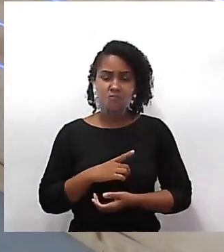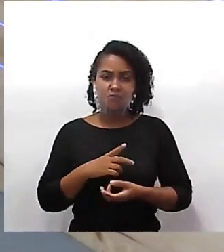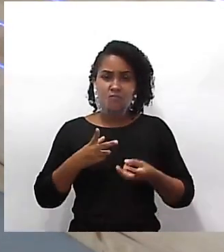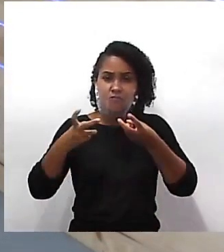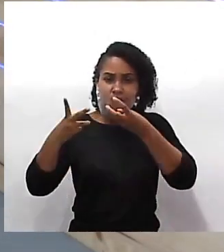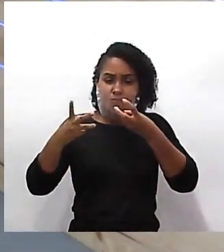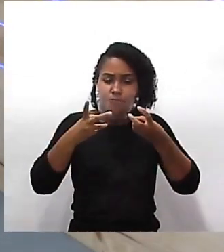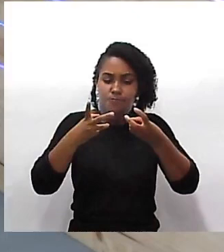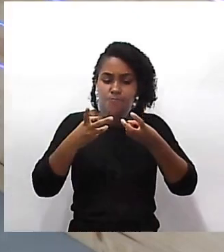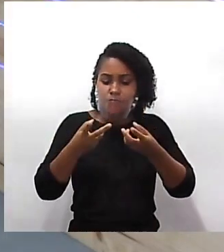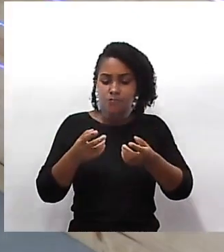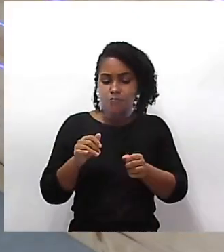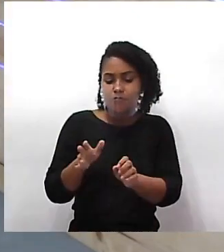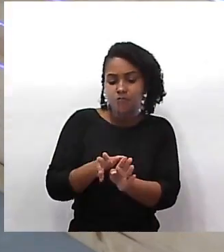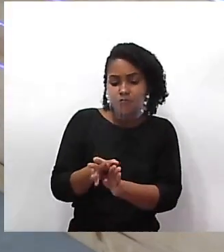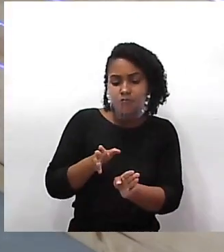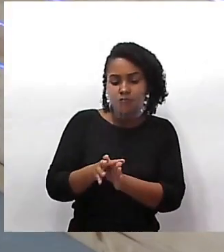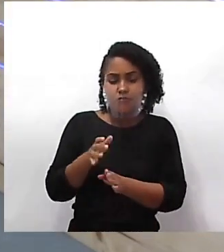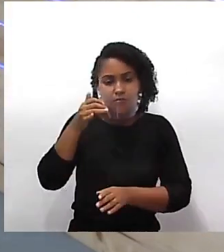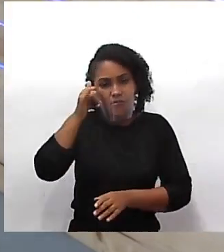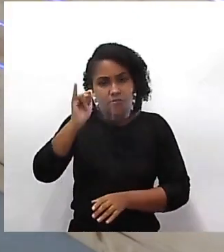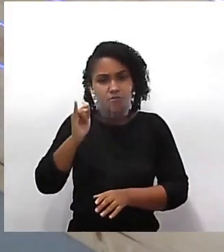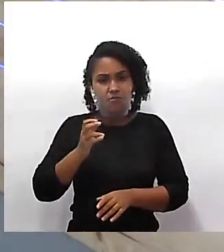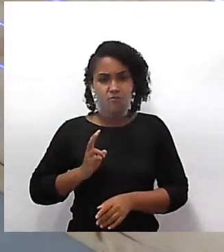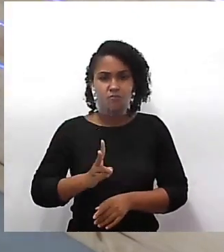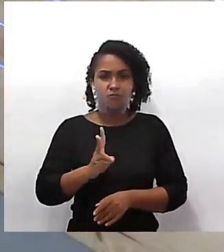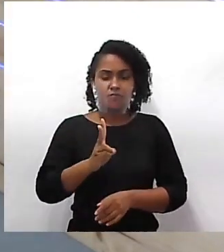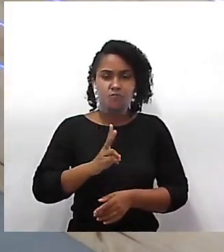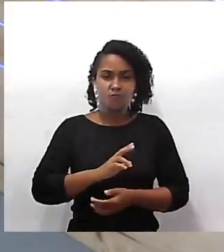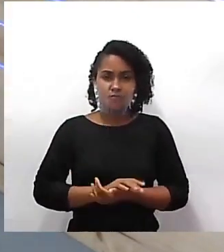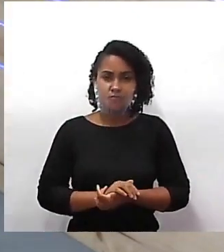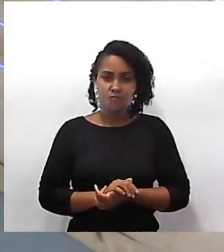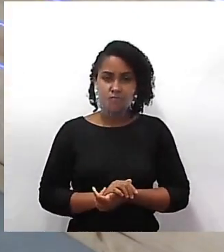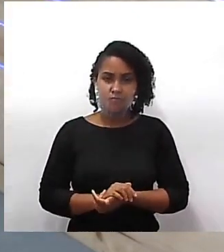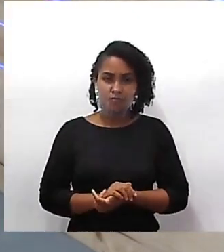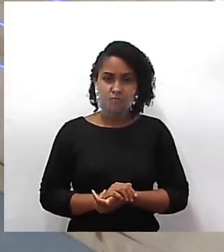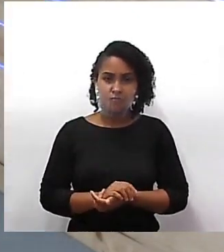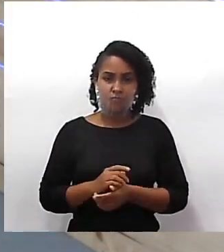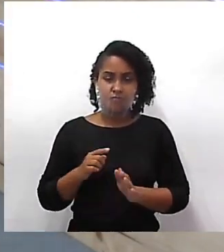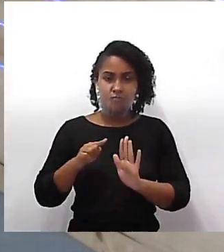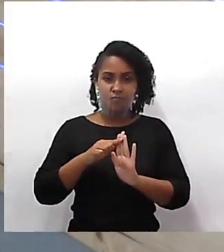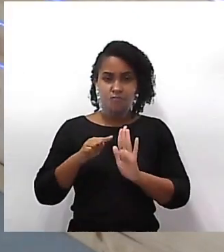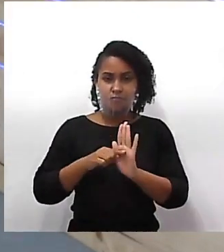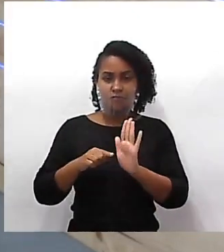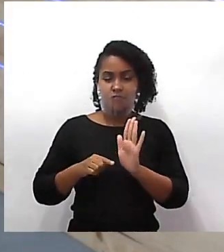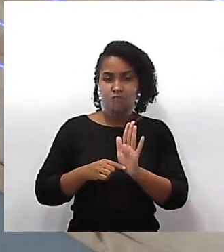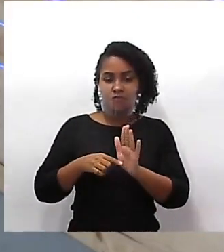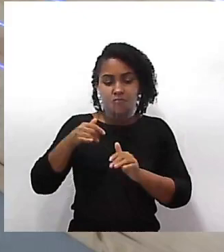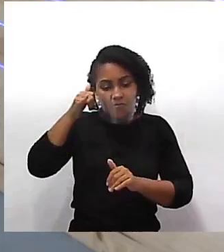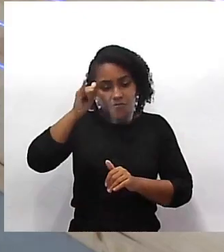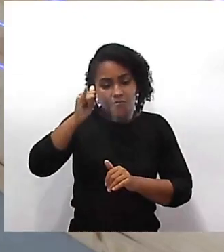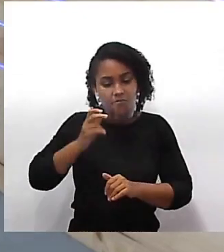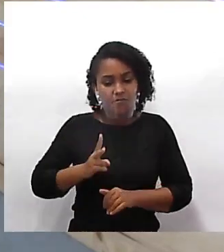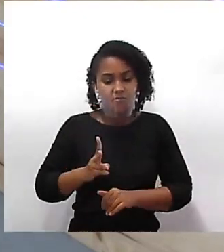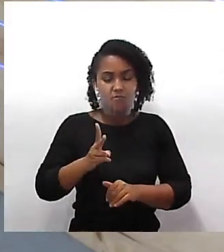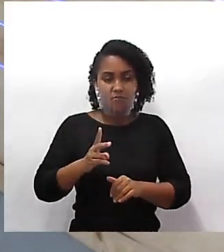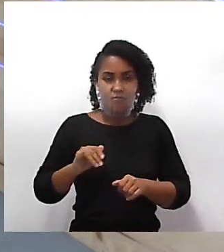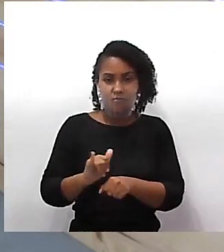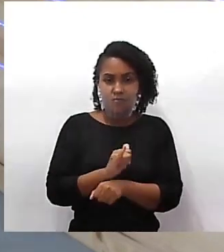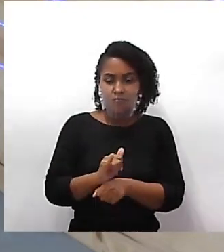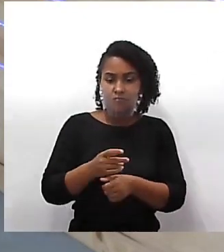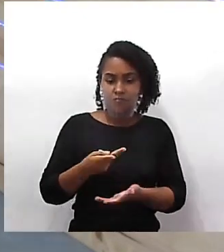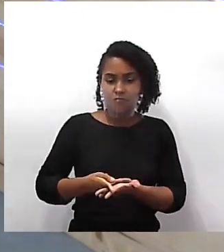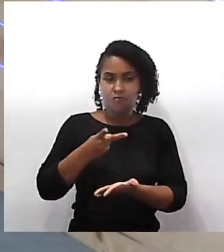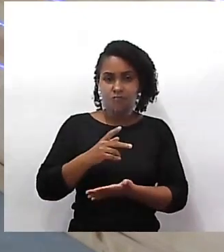exatamente tomar essas medidas de prevenção. Continuando no plano de ação da prevenção da Covid-19, nós temos